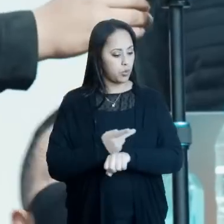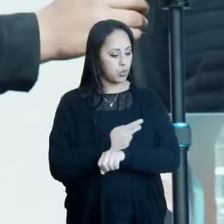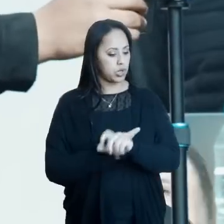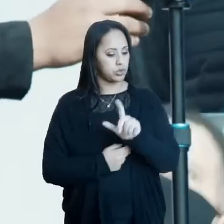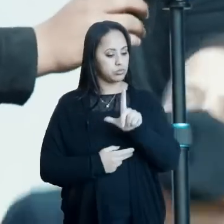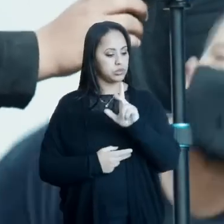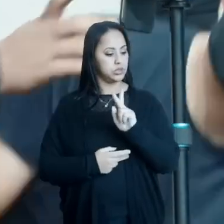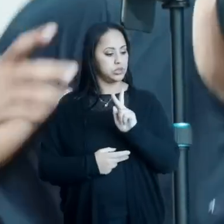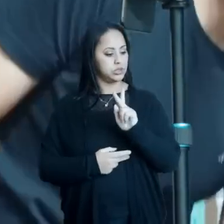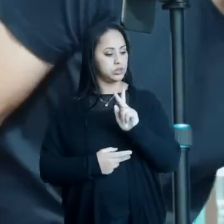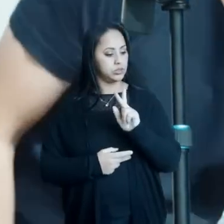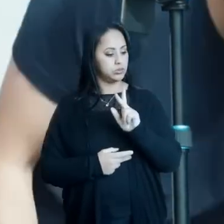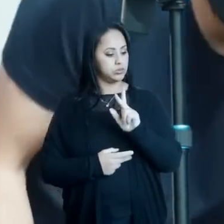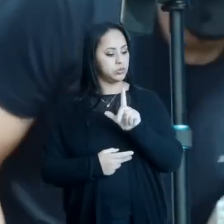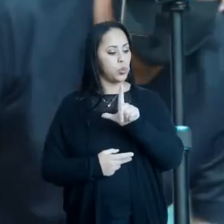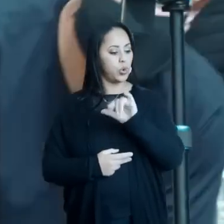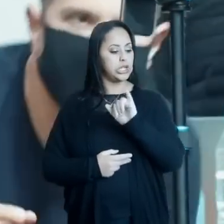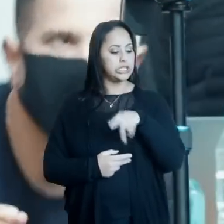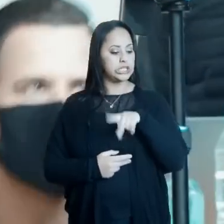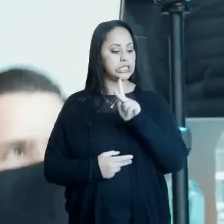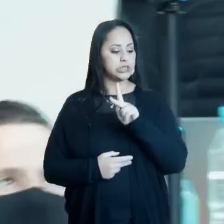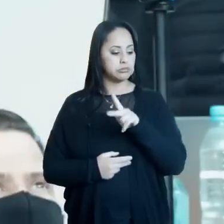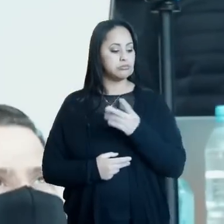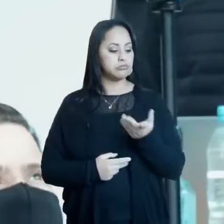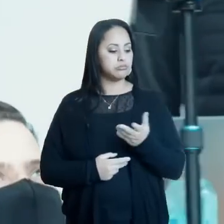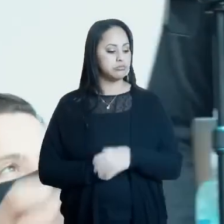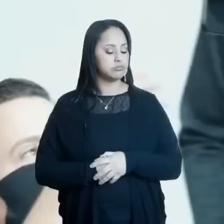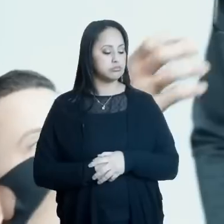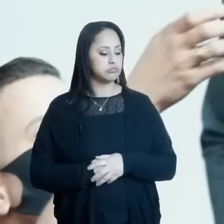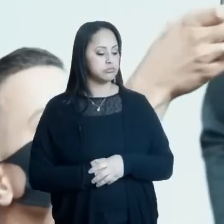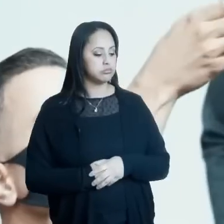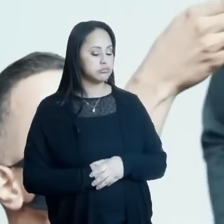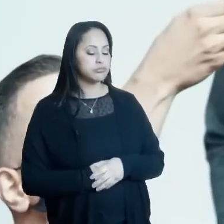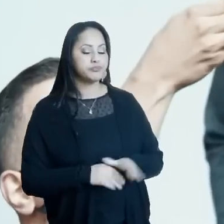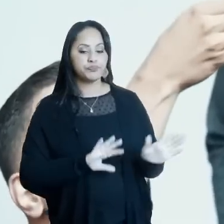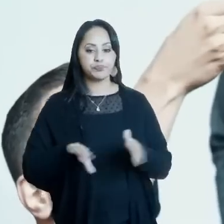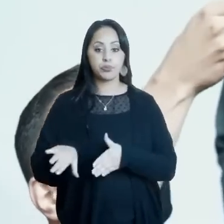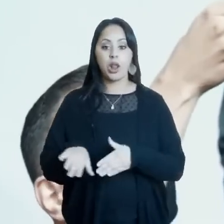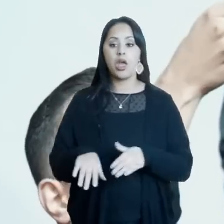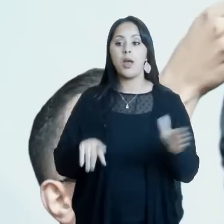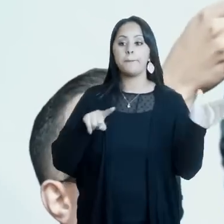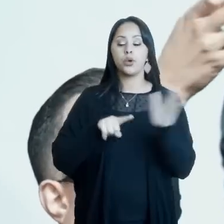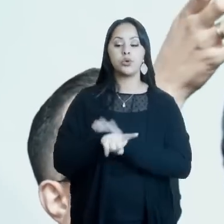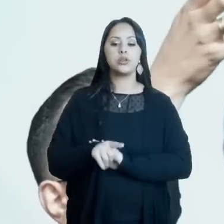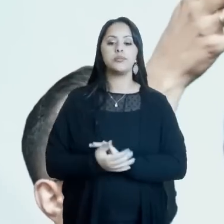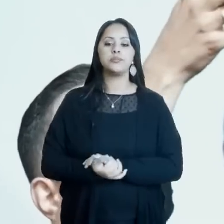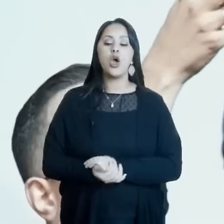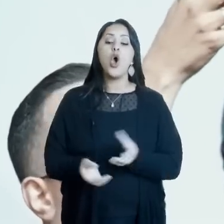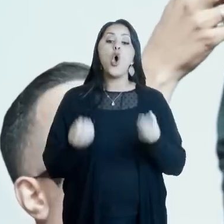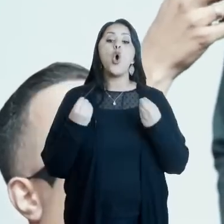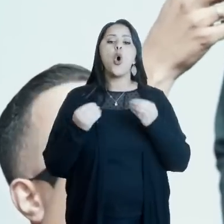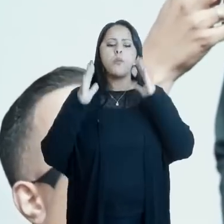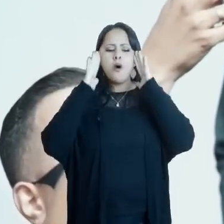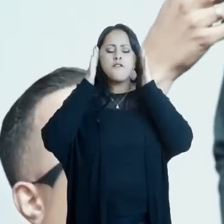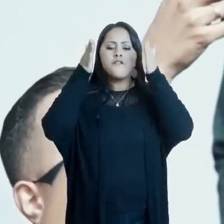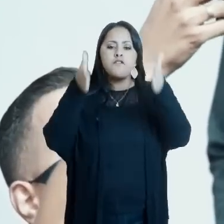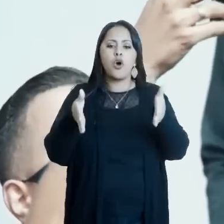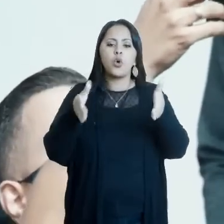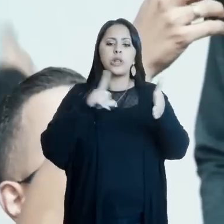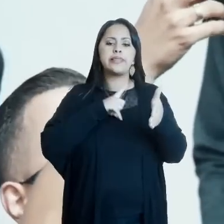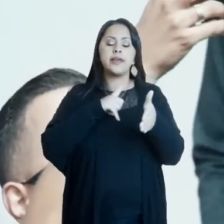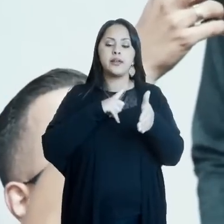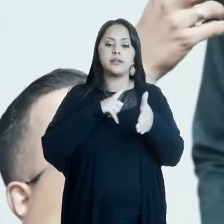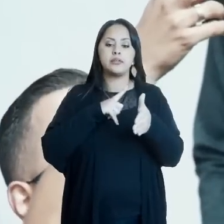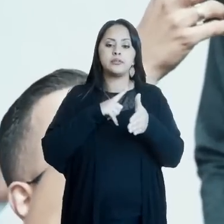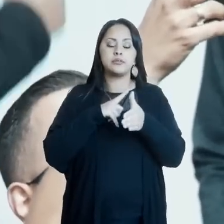procurando o link. Só escrever o link aqui e fixar. É o Fernando Escobar. Como ter foco para executar novas...